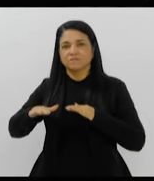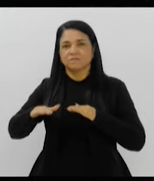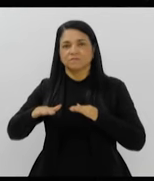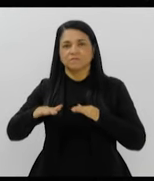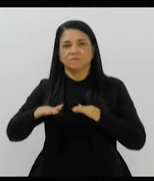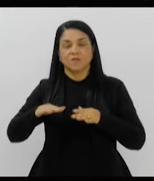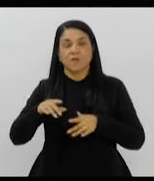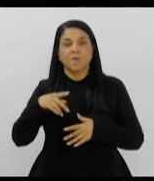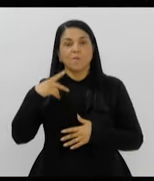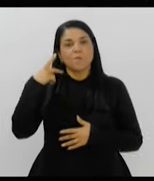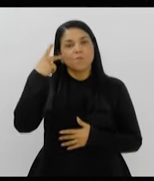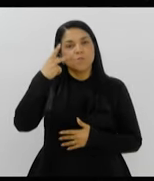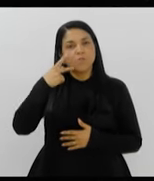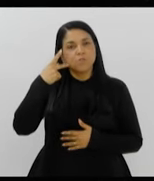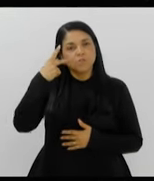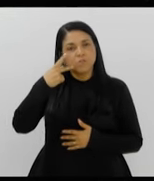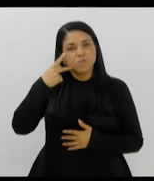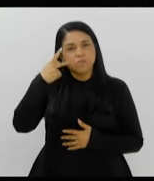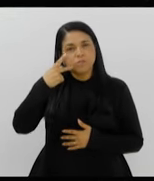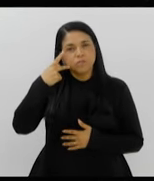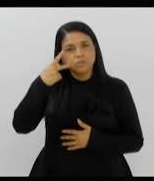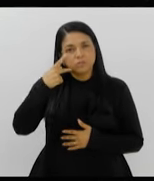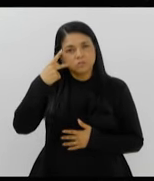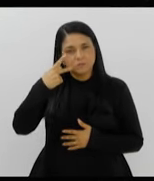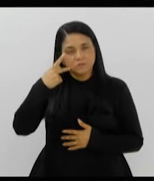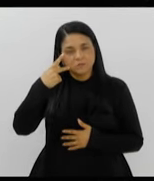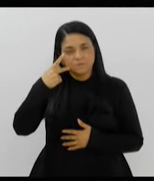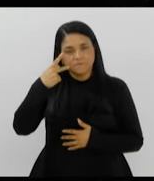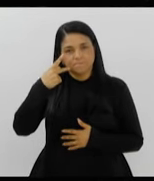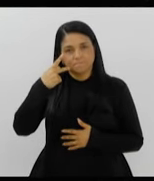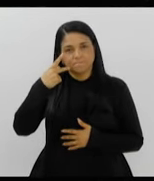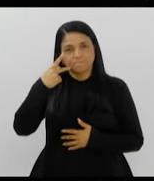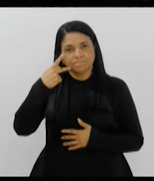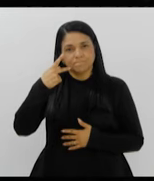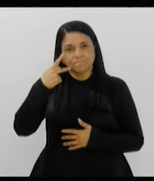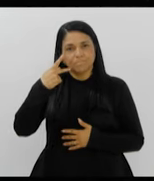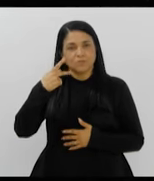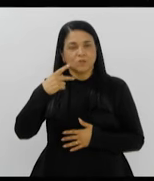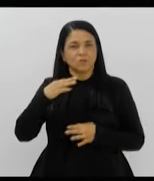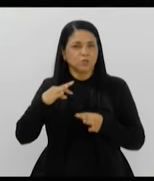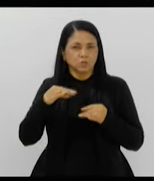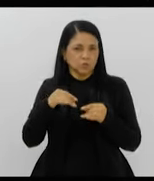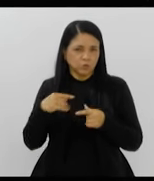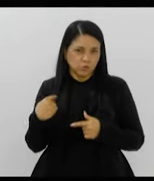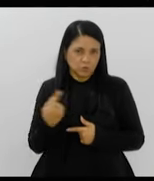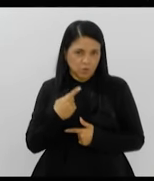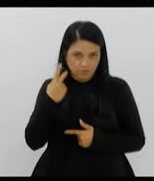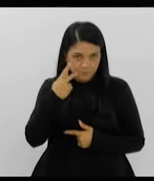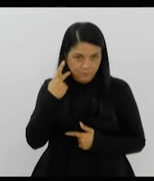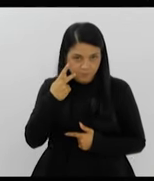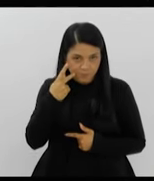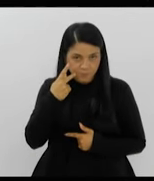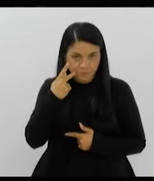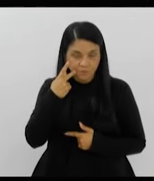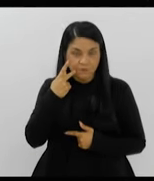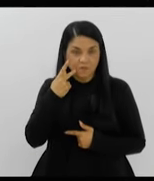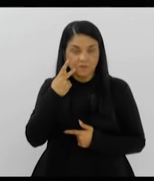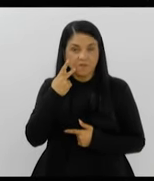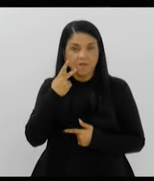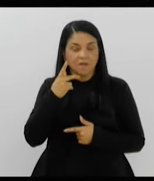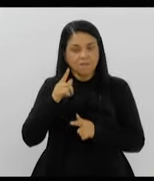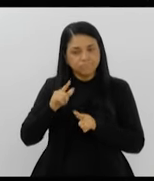a política leva os políticos, todos nós, a